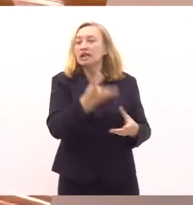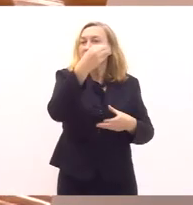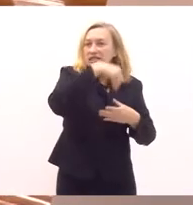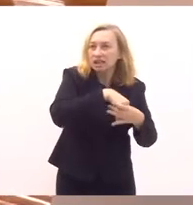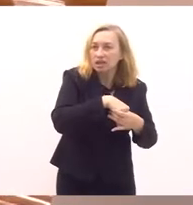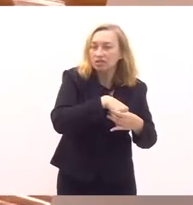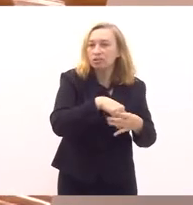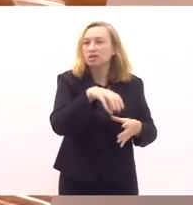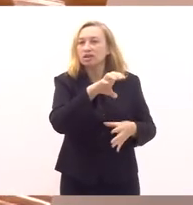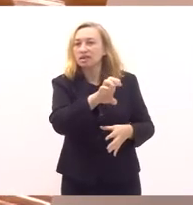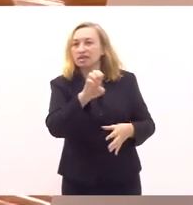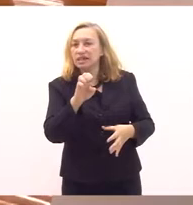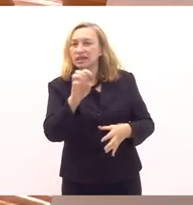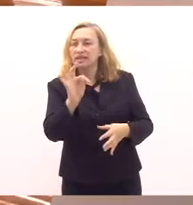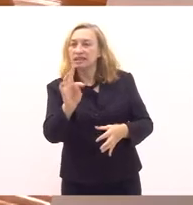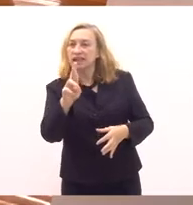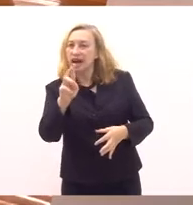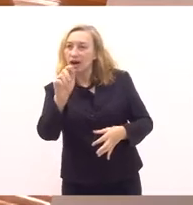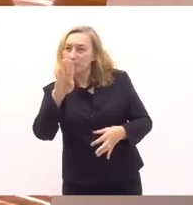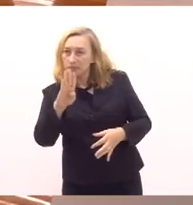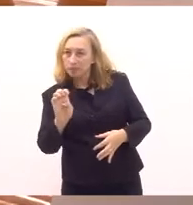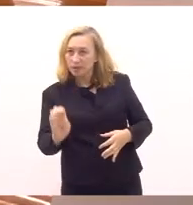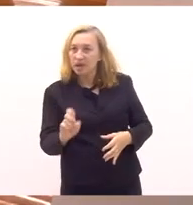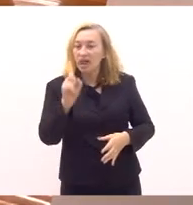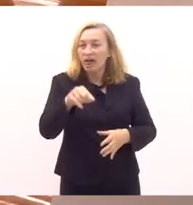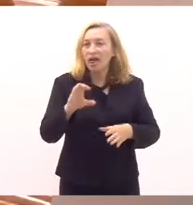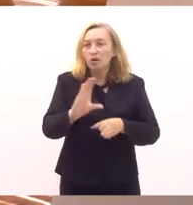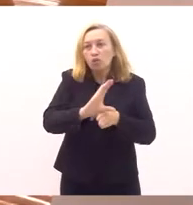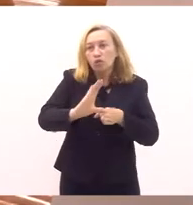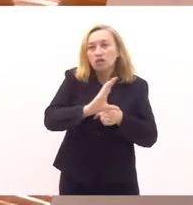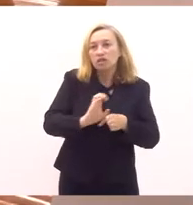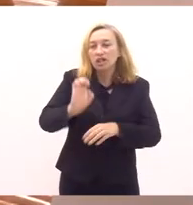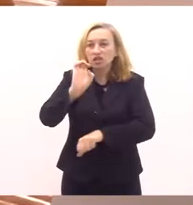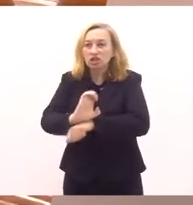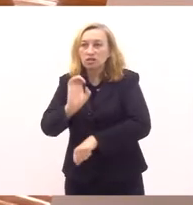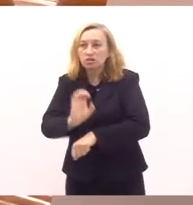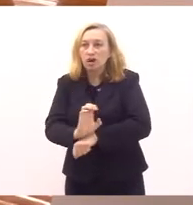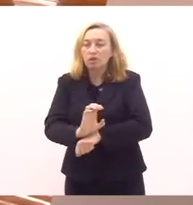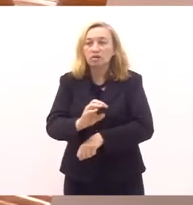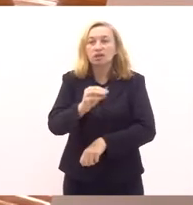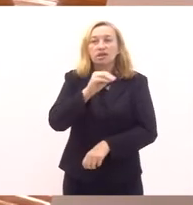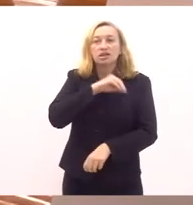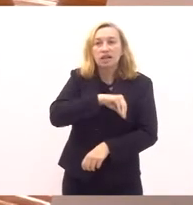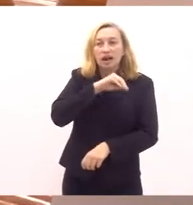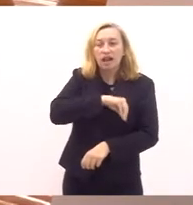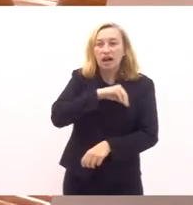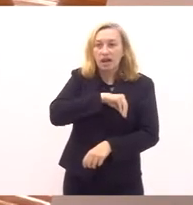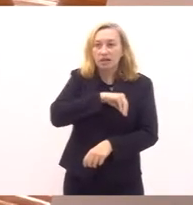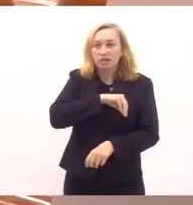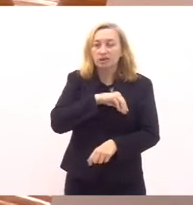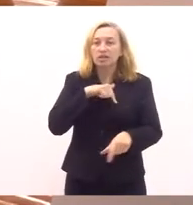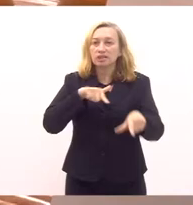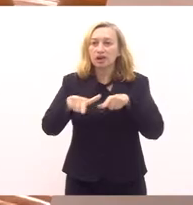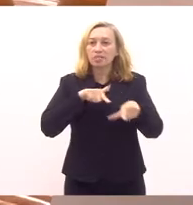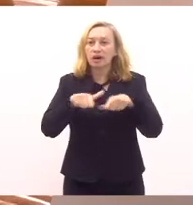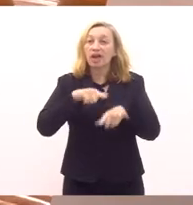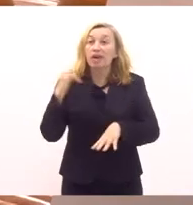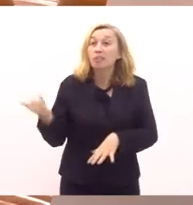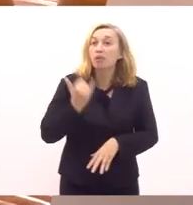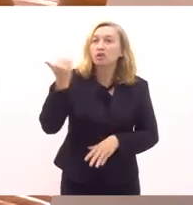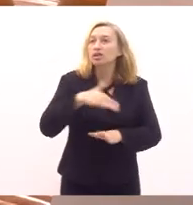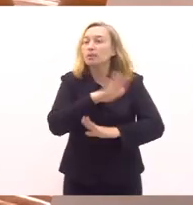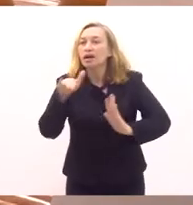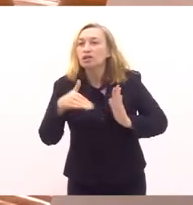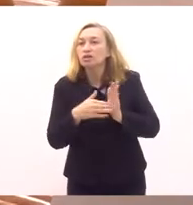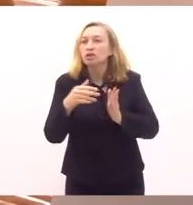do CETRAB. O CETERJ é o Conselho Estadual de Emprego e Renda. É de vital importância para